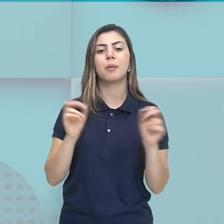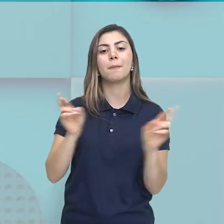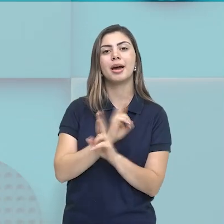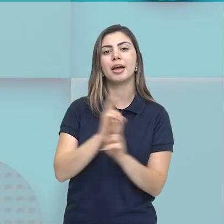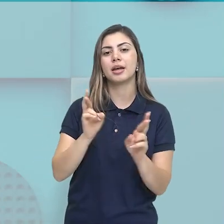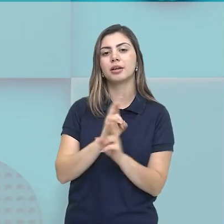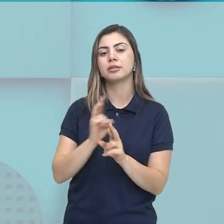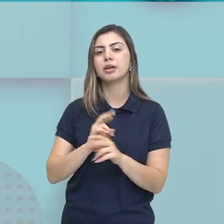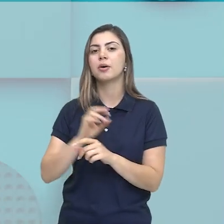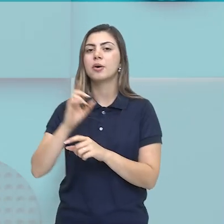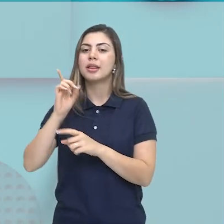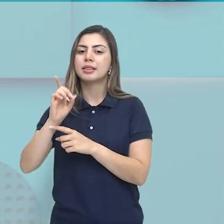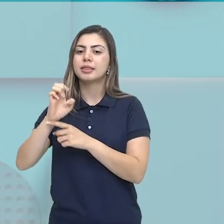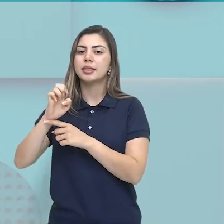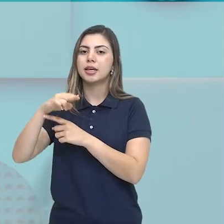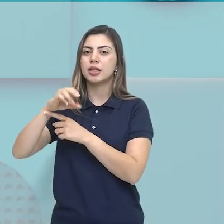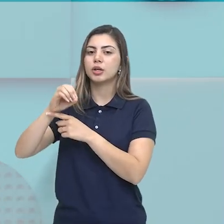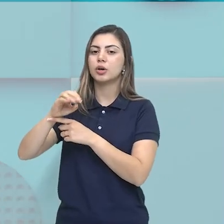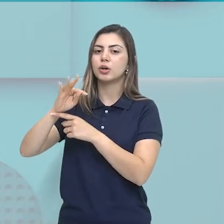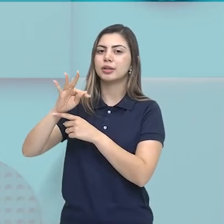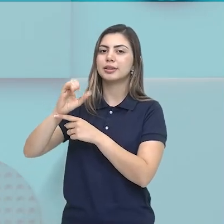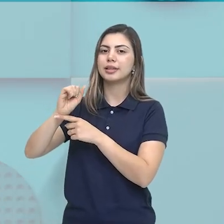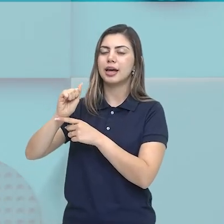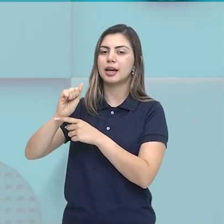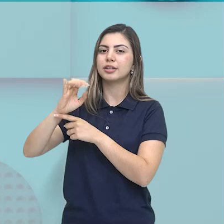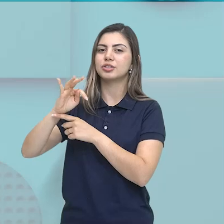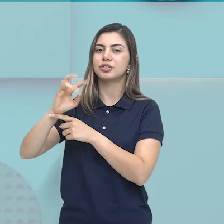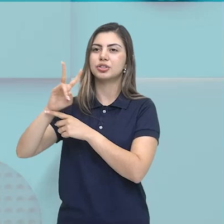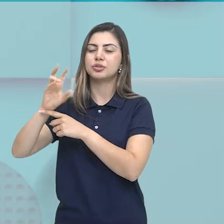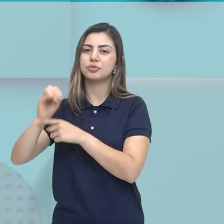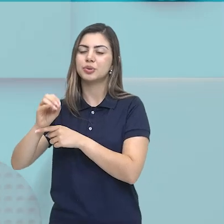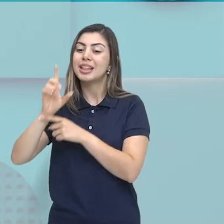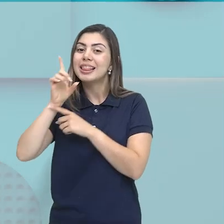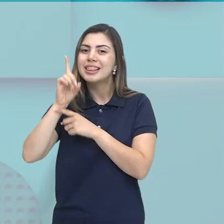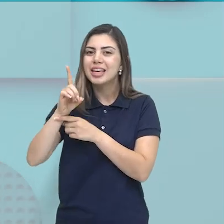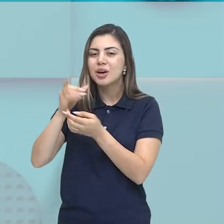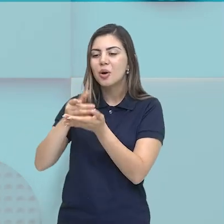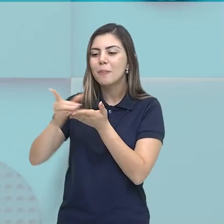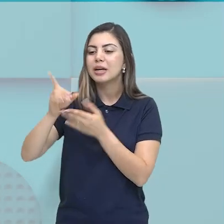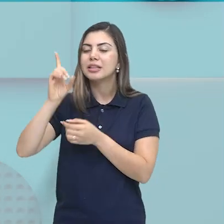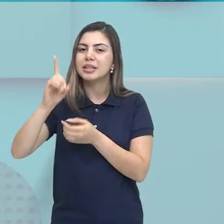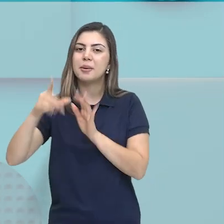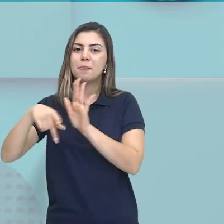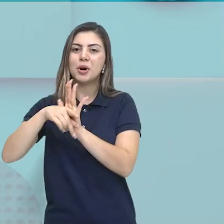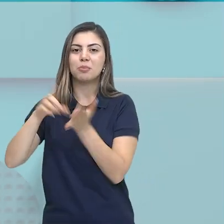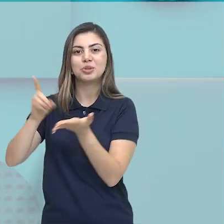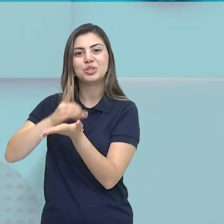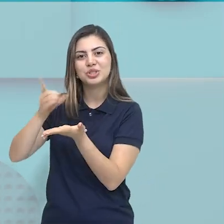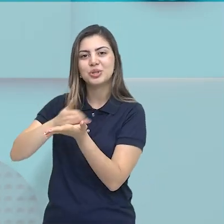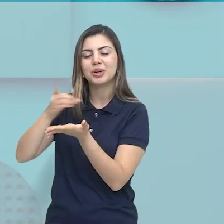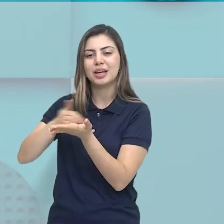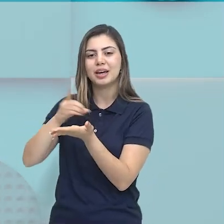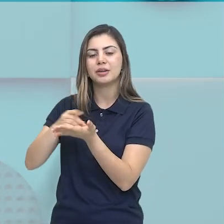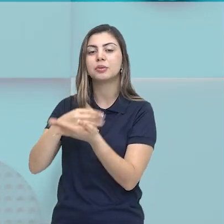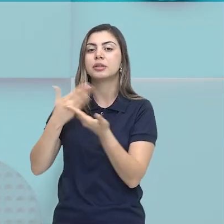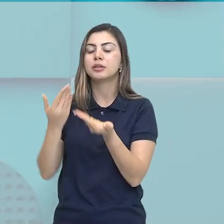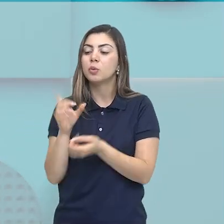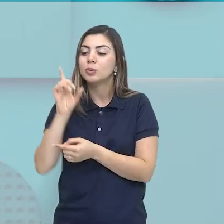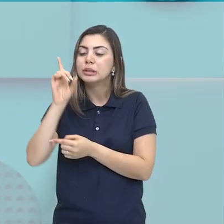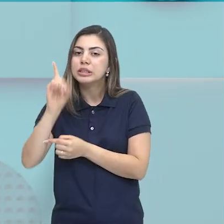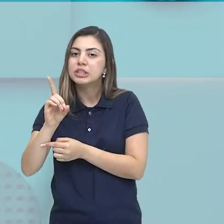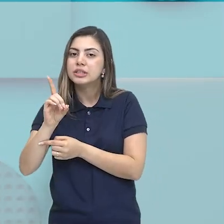com dicionário, que começa com D, né? Então, não dá para esquecer. Quando for denotativo,